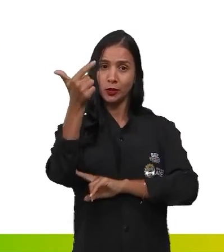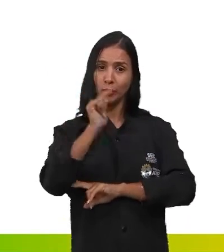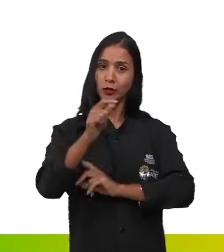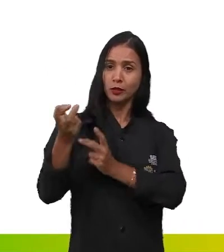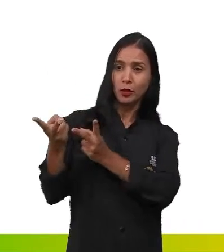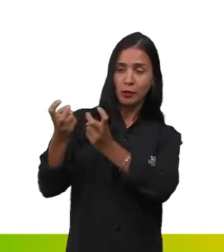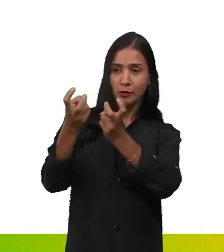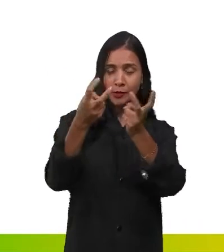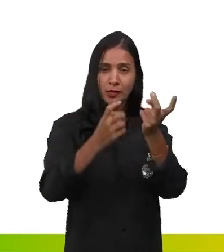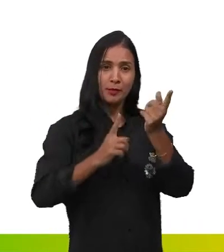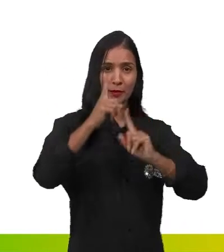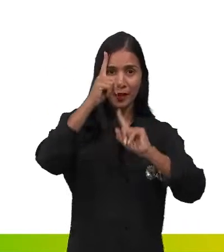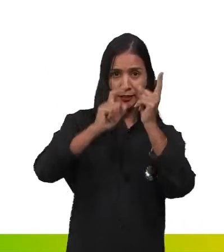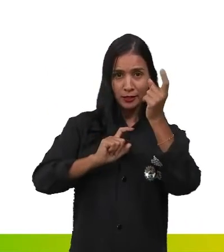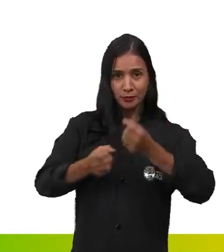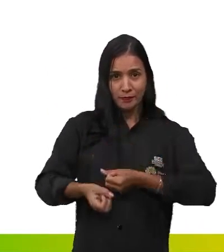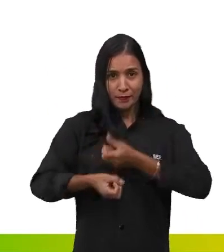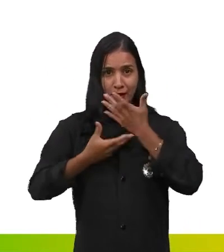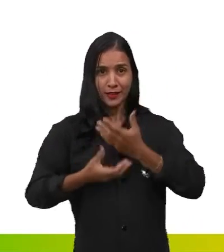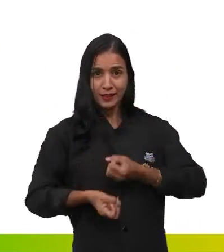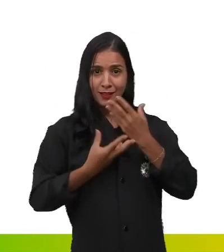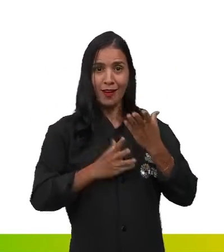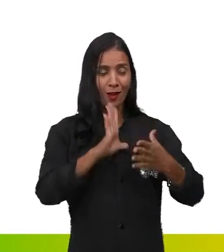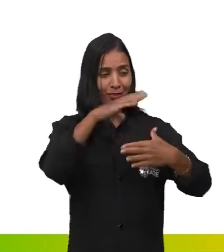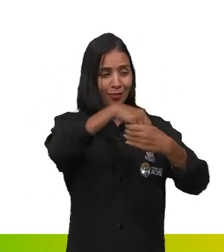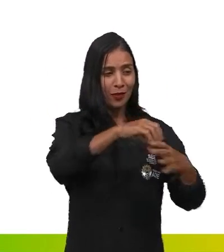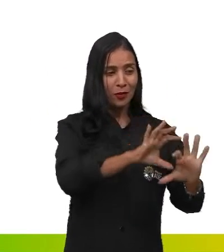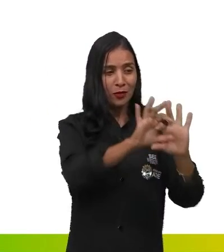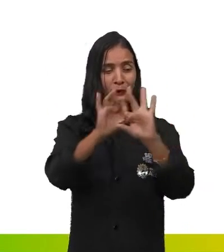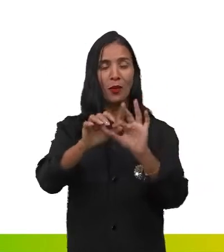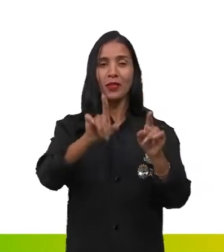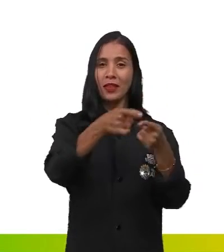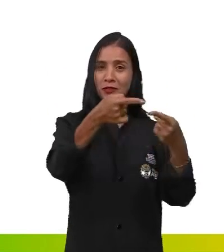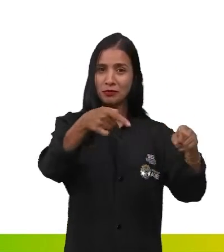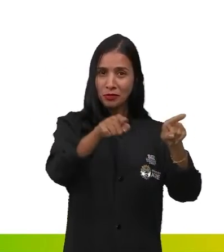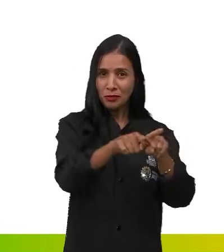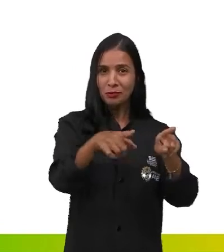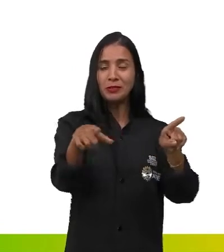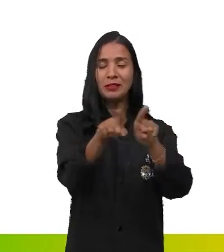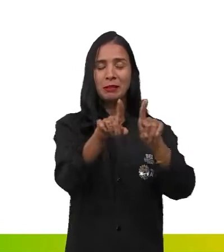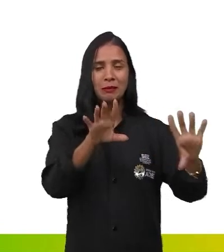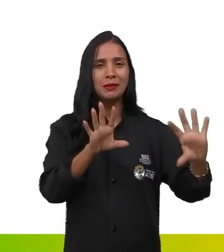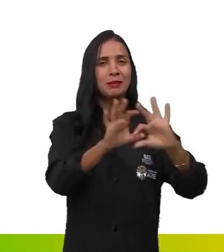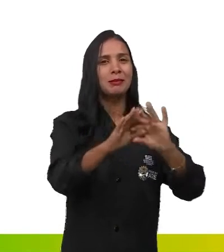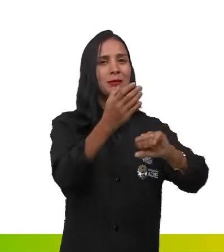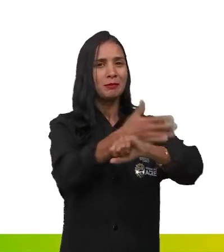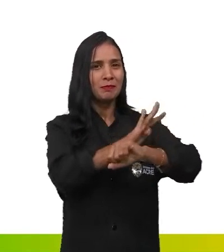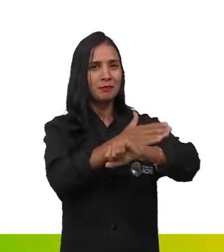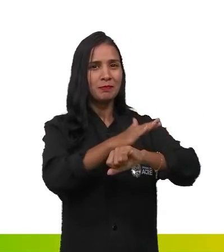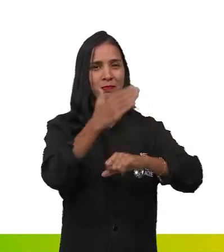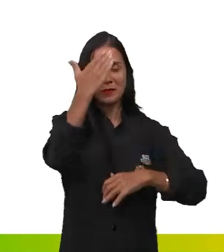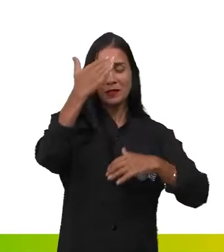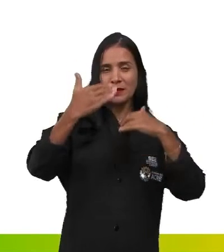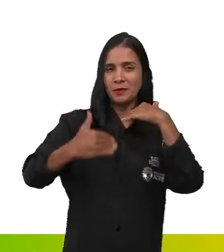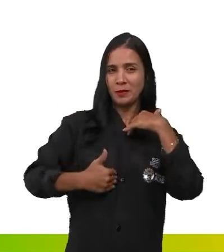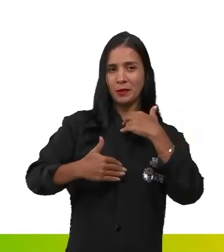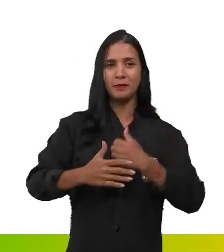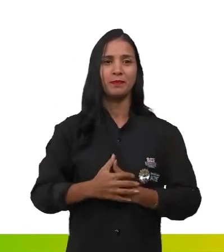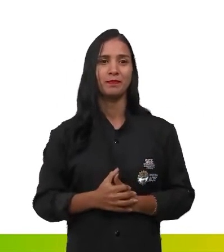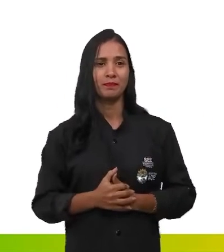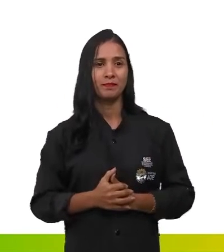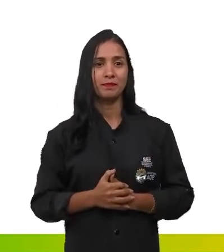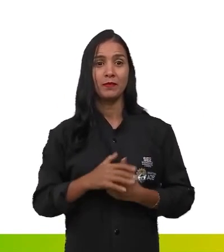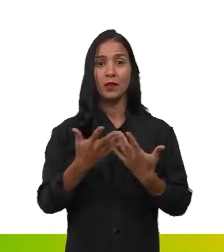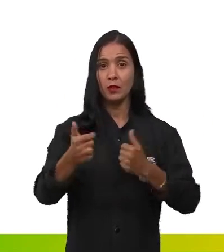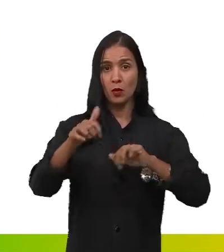do ritmo, da música, está mais inserido dentro desse contexto dessas práticas corporais africanas. Essas manifestações revelam